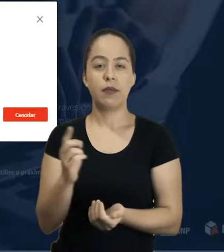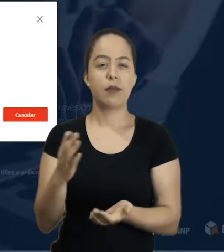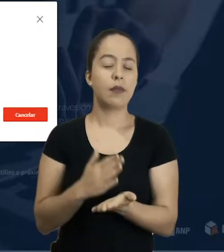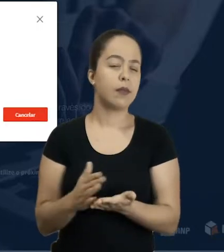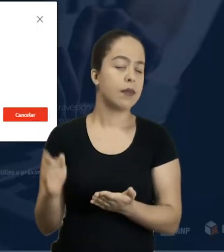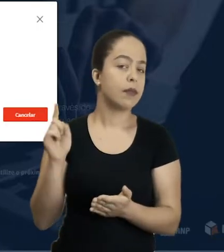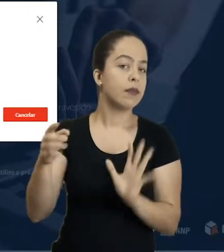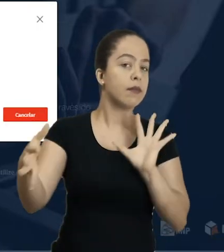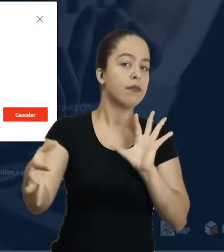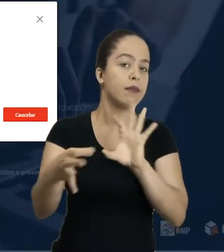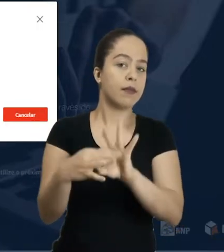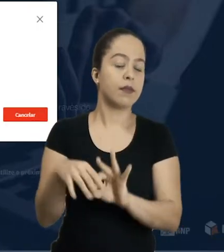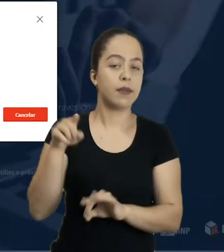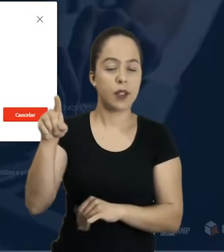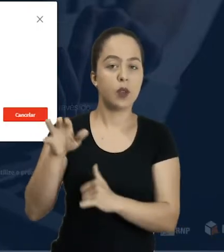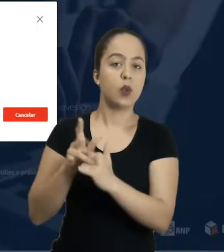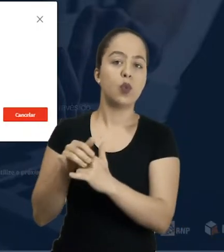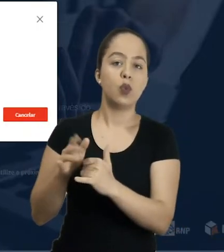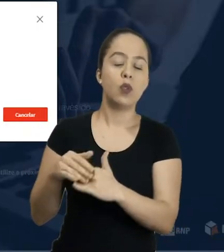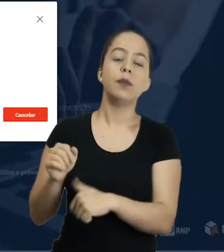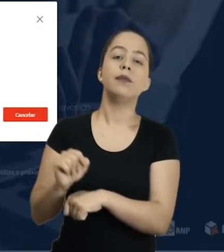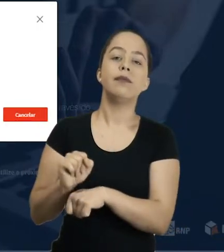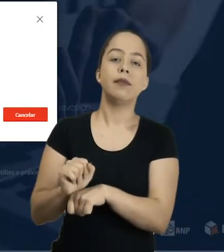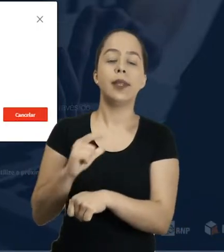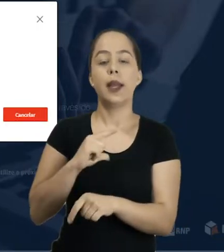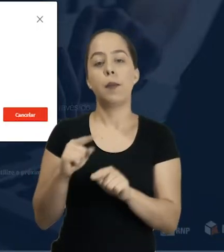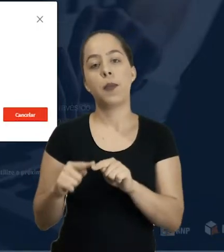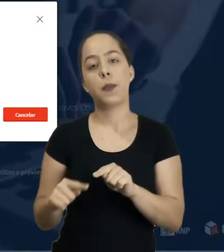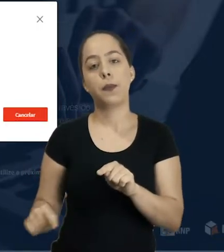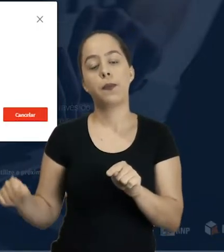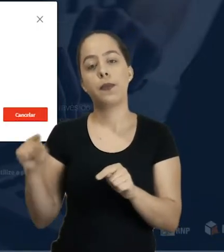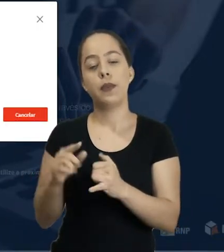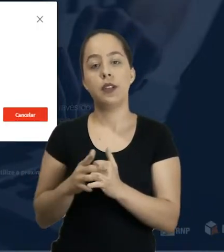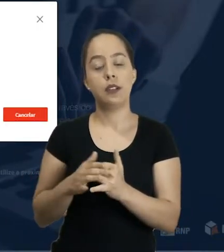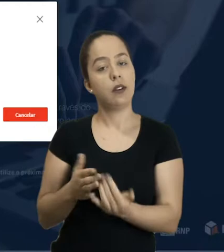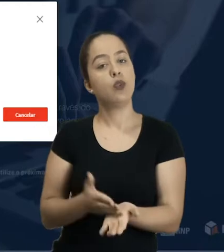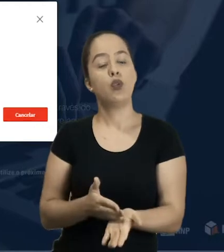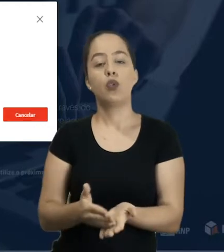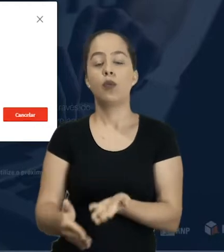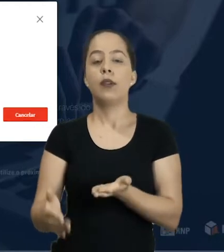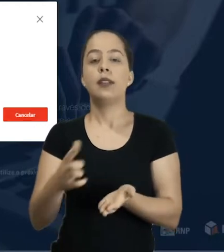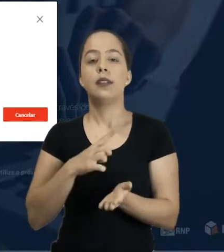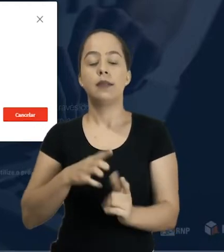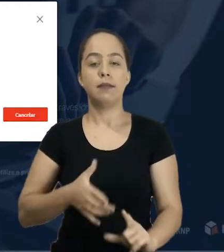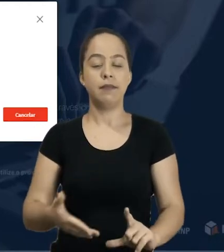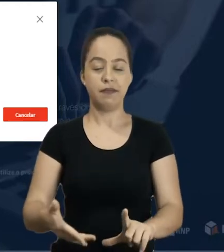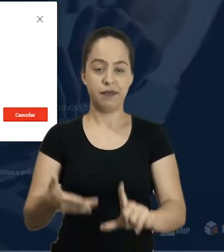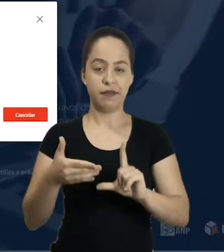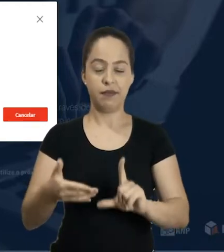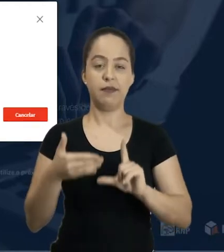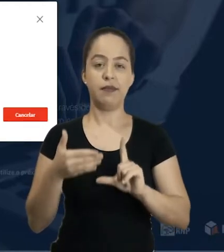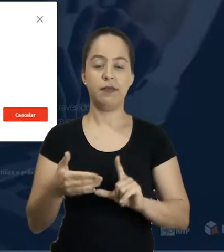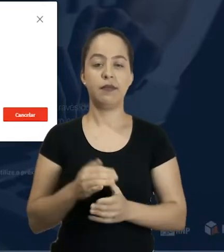Aí ele vai fazer conexão lá com o YouTube e vai começar a transmitir.